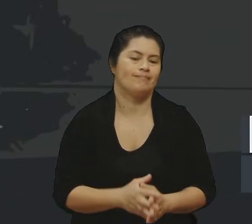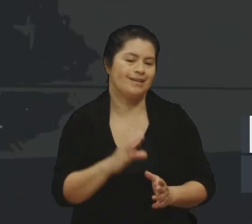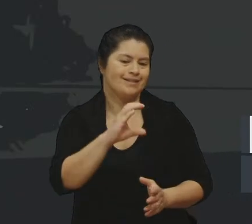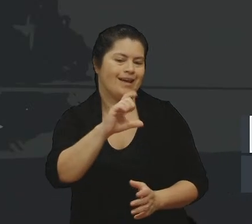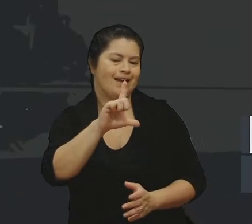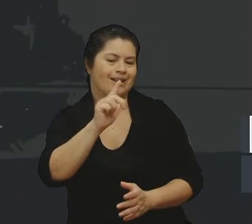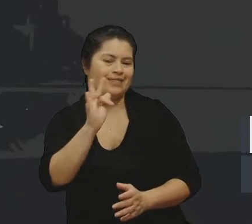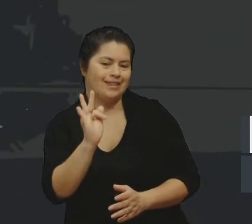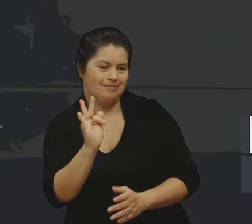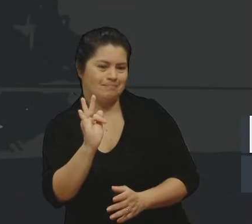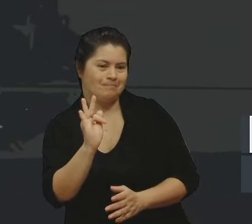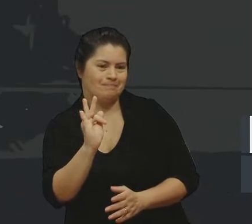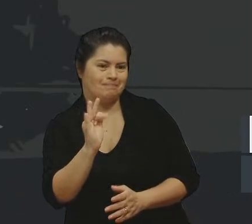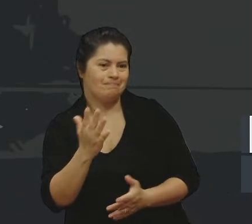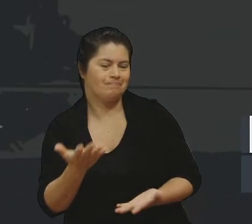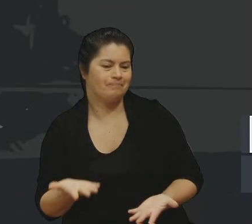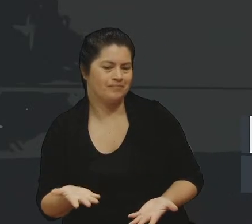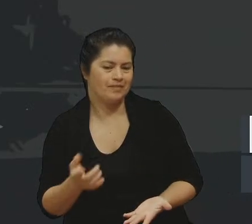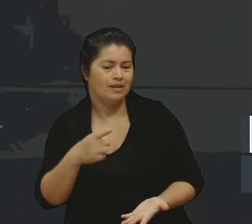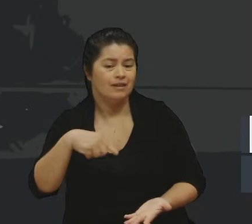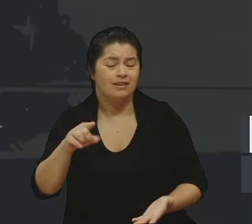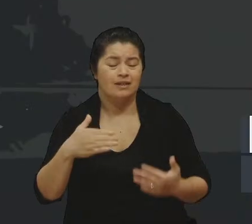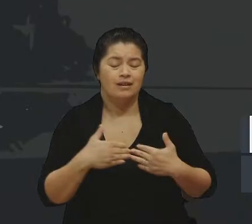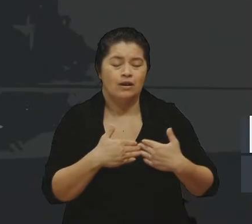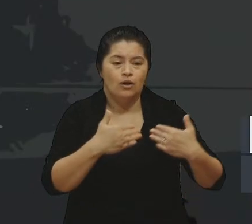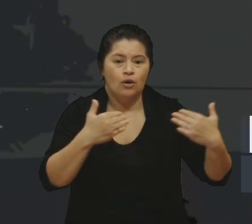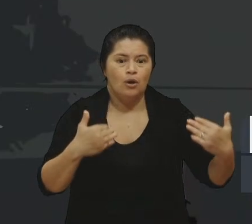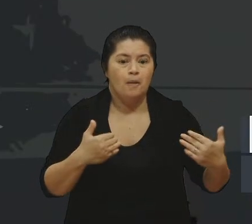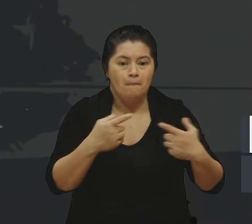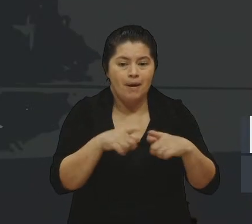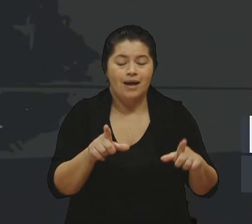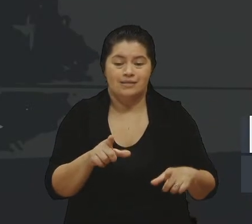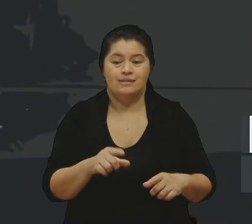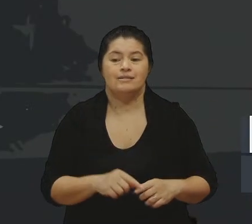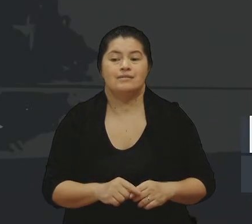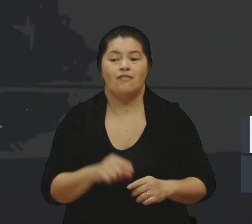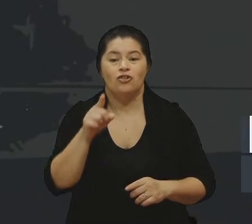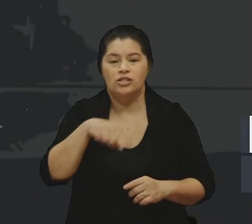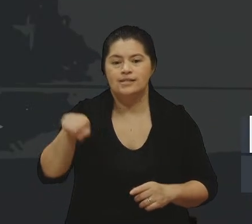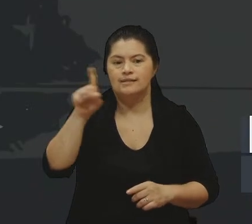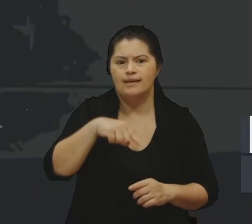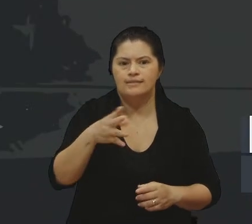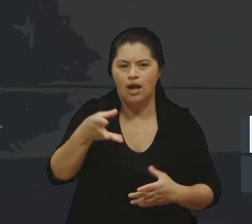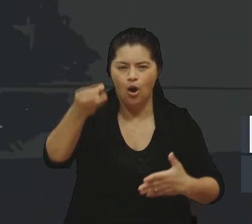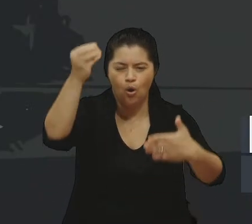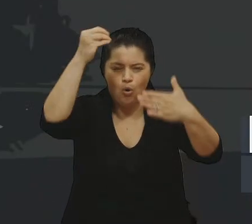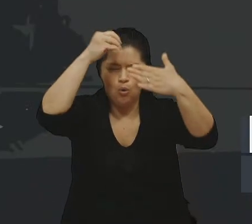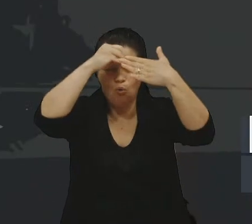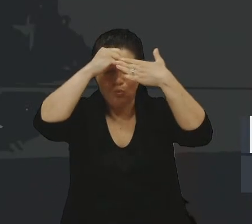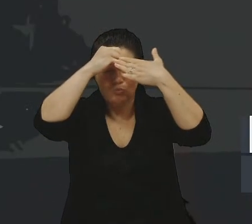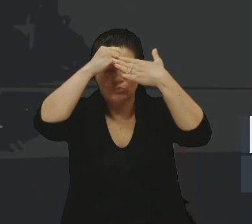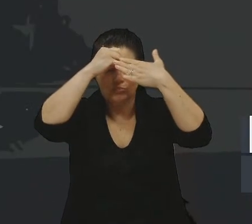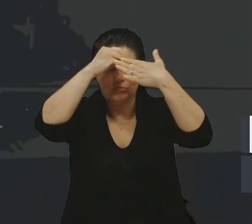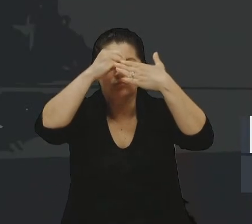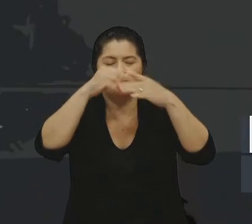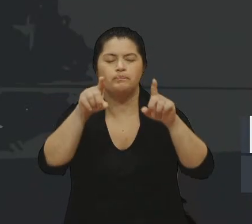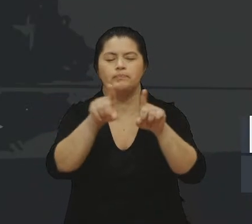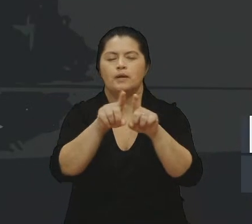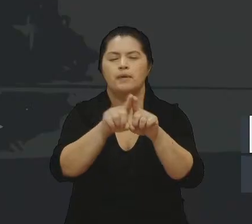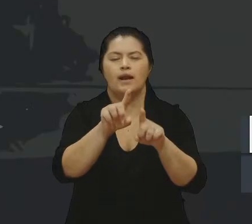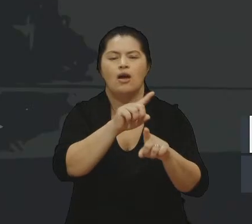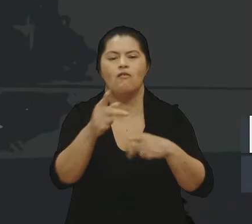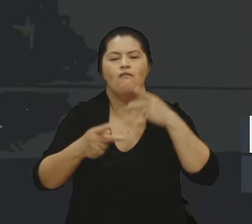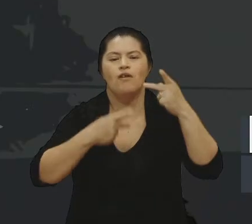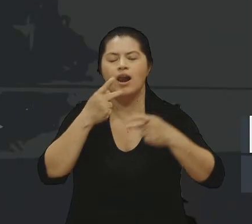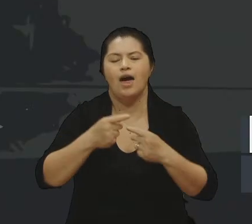peito aqui para vocês, porque talvez é esse tipo de coisa que vai entrar na sua cabeça e vai evitar que você cometa um erro muito parecido. Não é eu falar dos